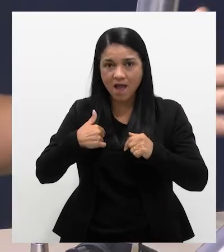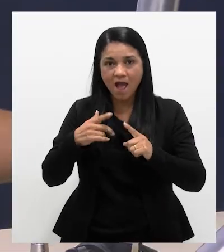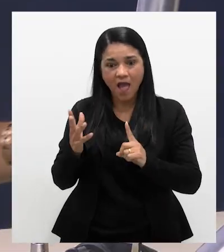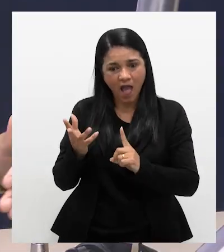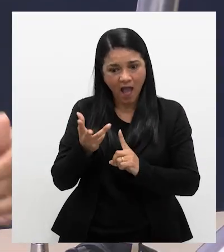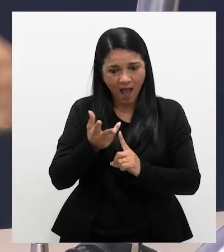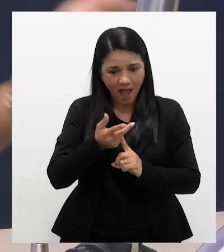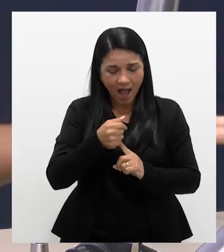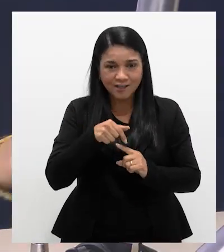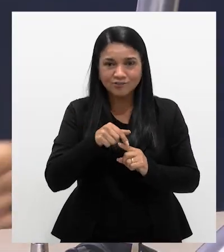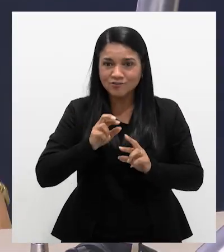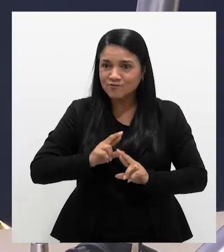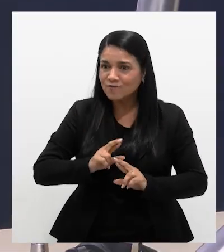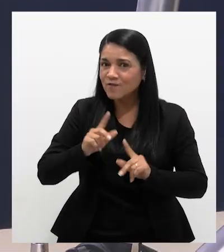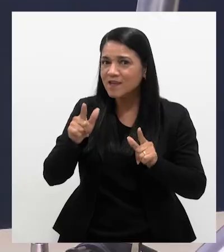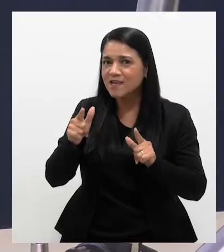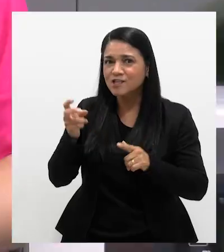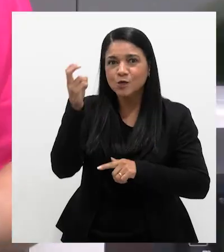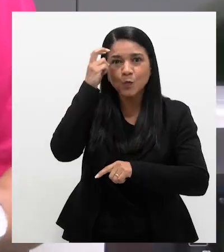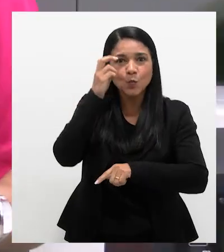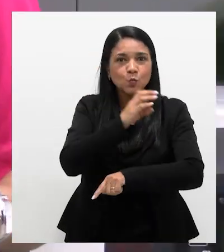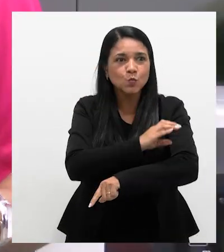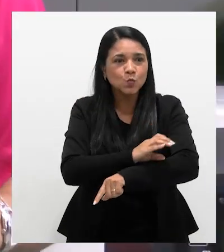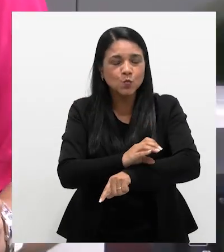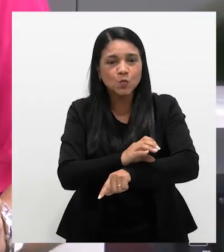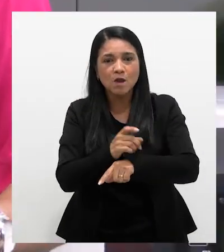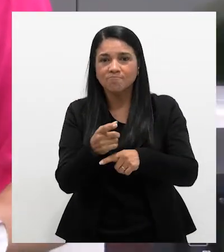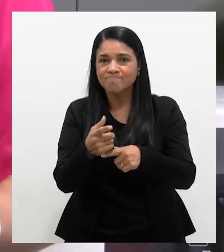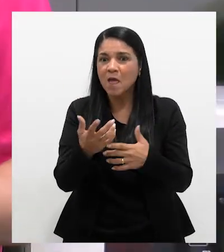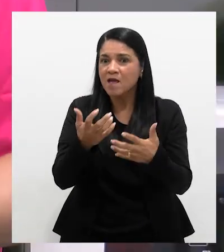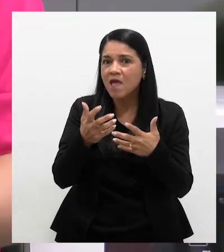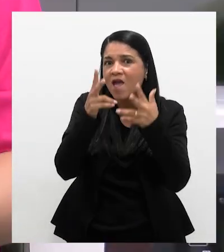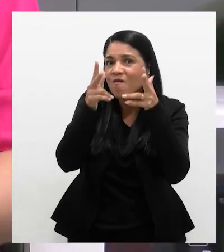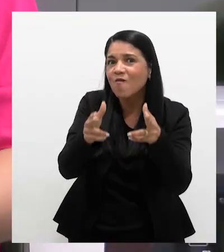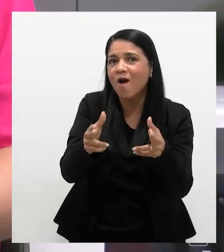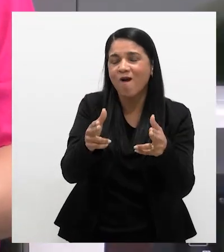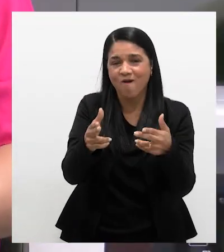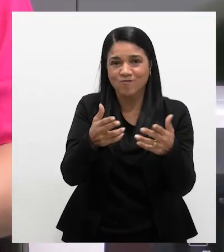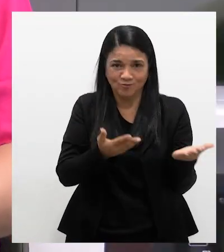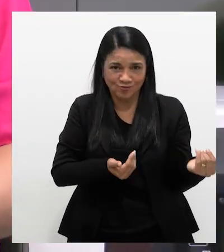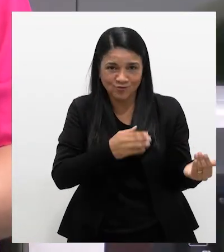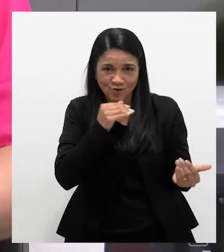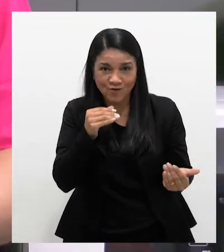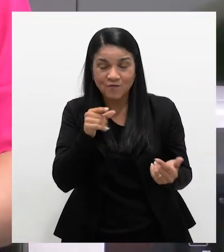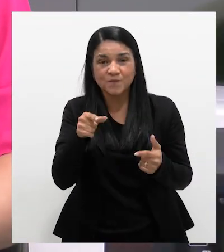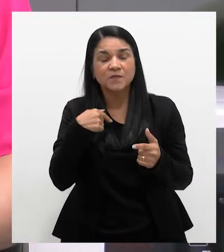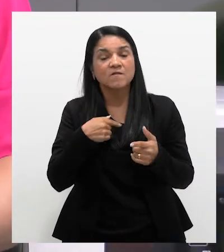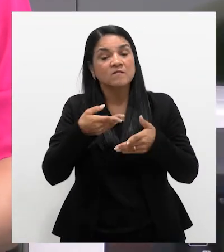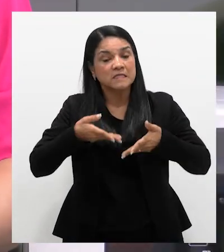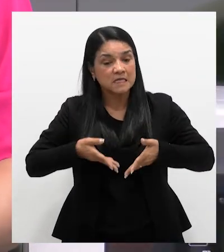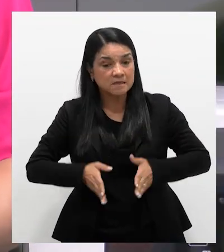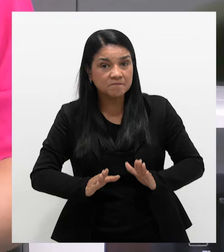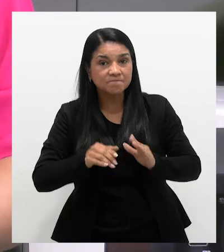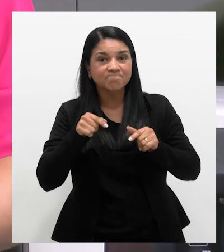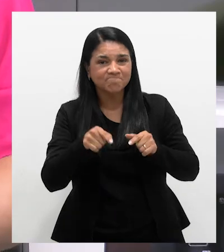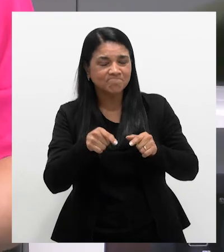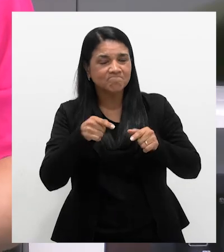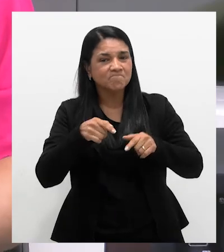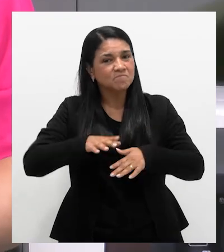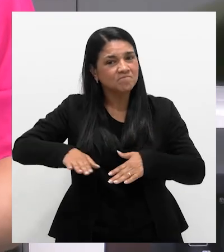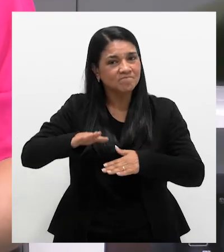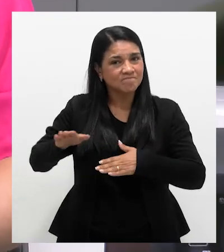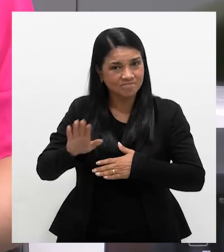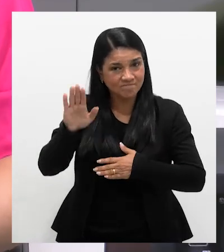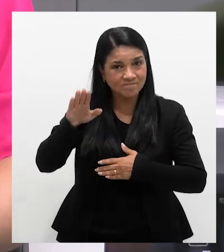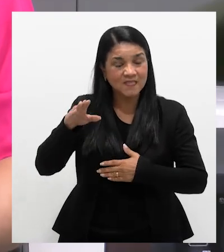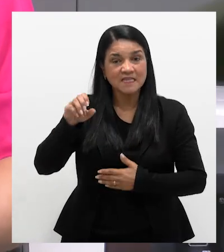é da arte, ele é da cultura. O que que ele faz? Então, assim, de acordo com a sua origem e com o seu propósito, né? Já Uhum. que